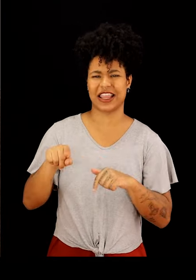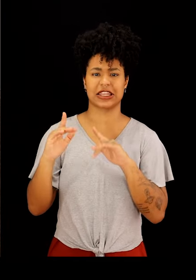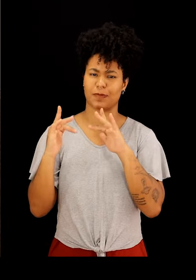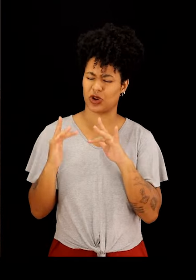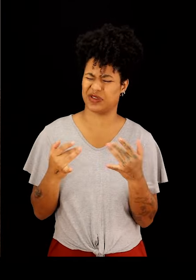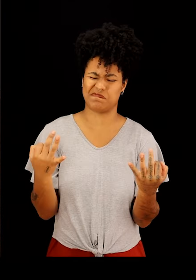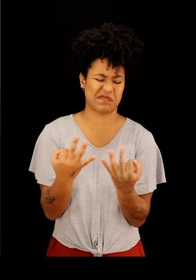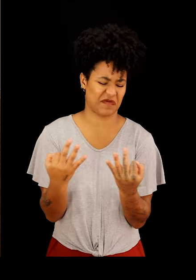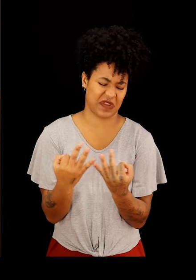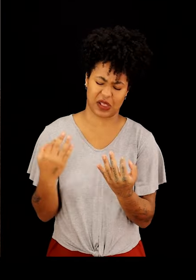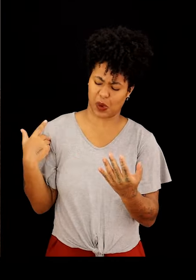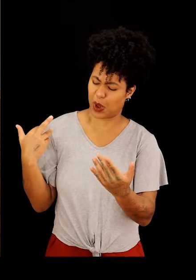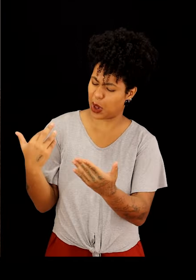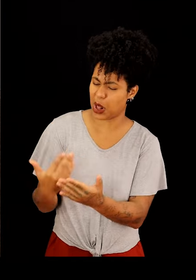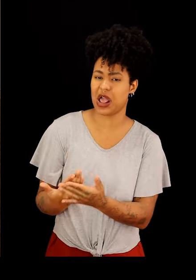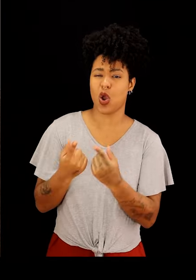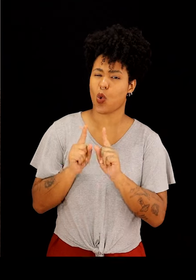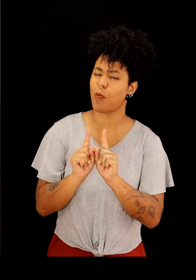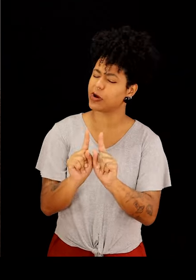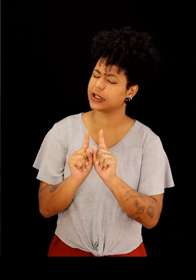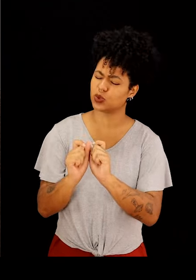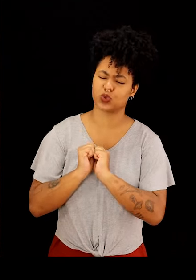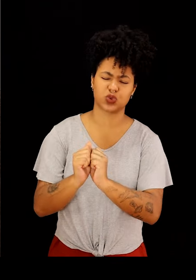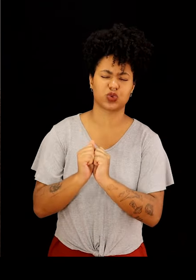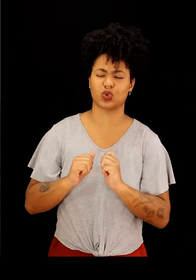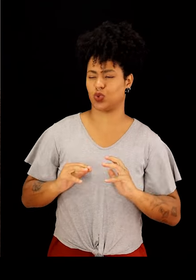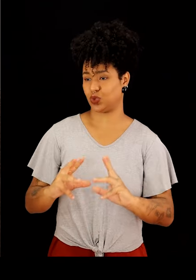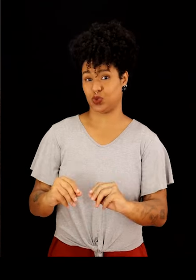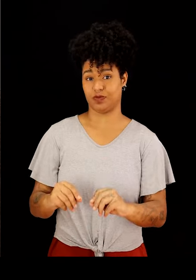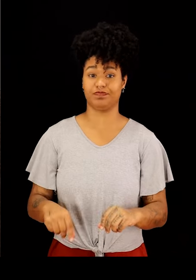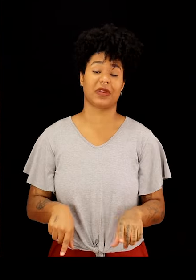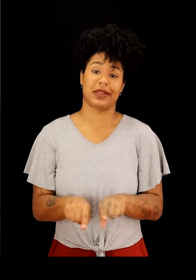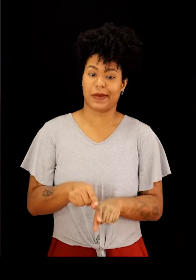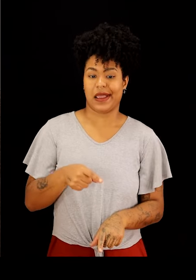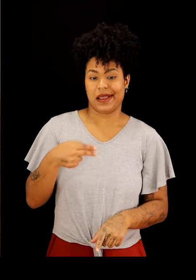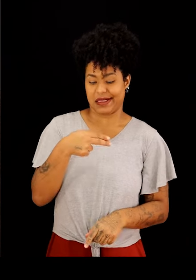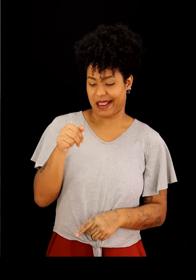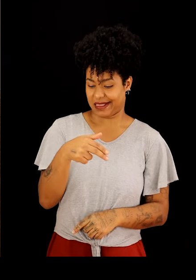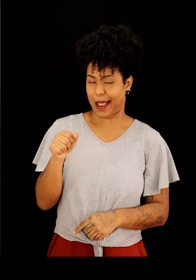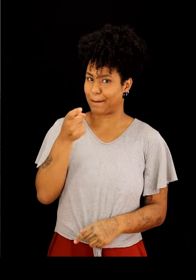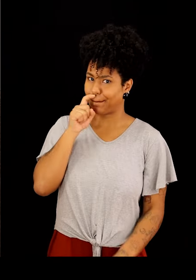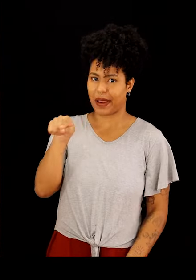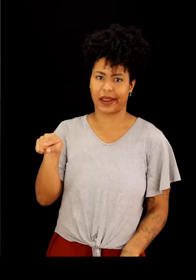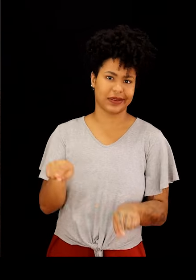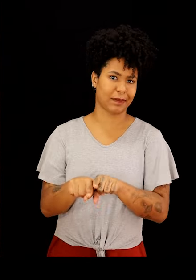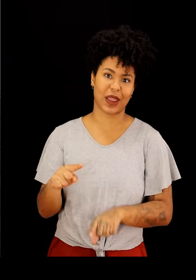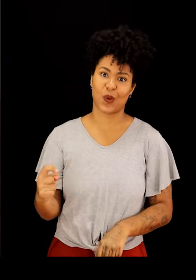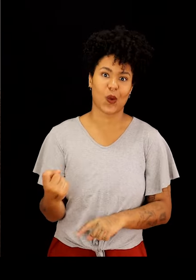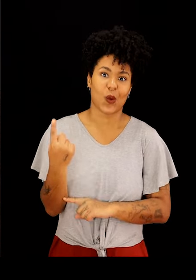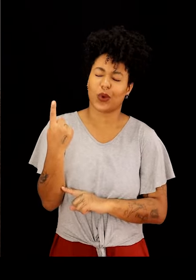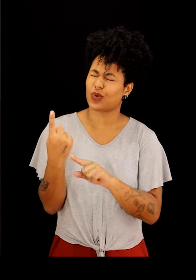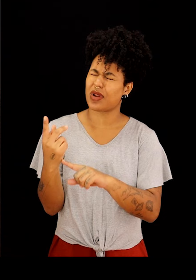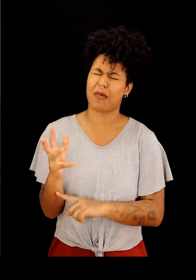perfeito, um companheiro, um tudo. E Nana Pai foi inigualável também, foi único, foi muito